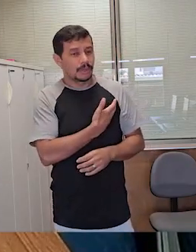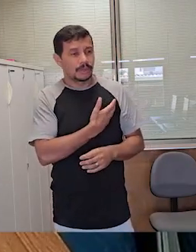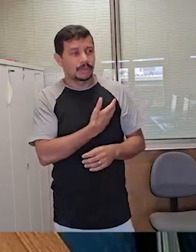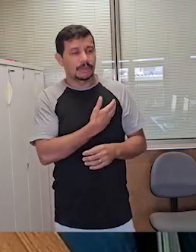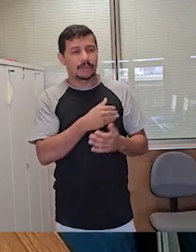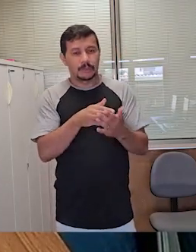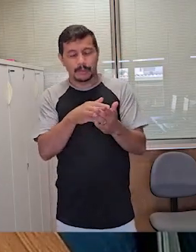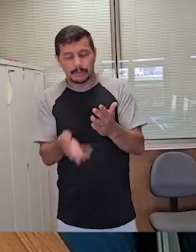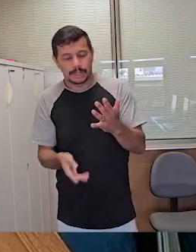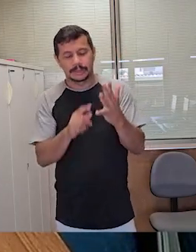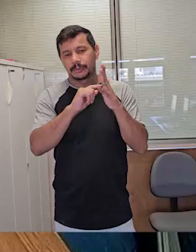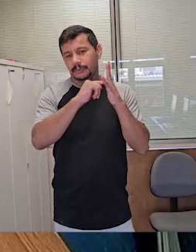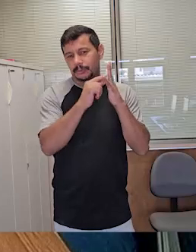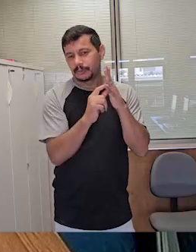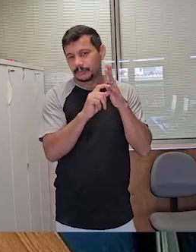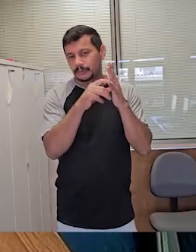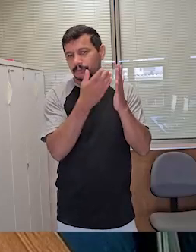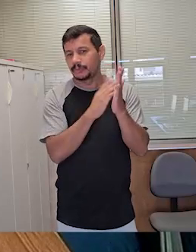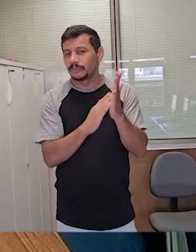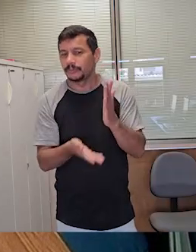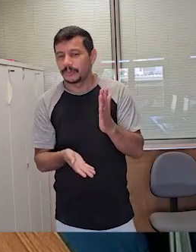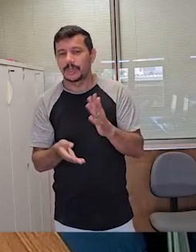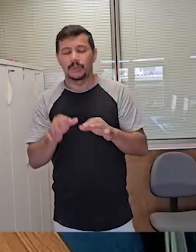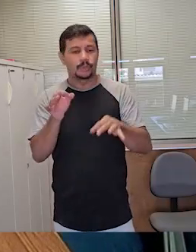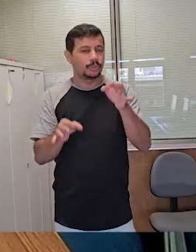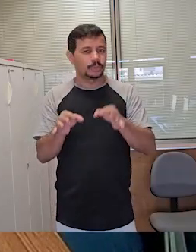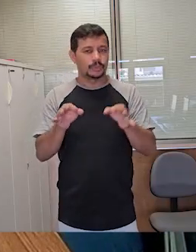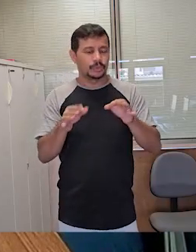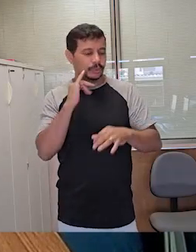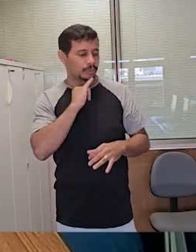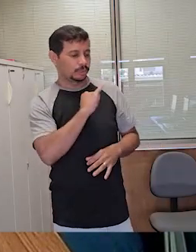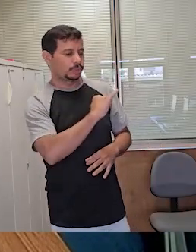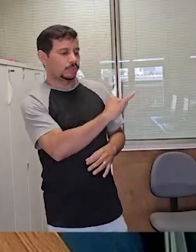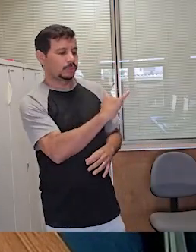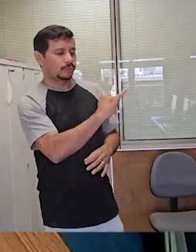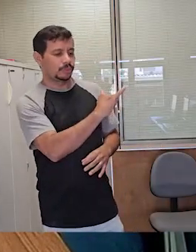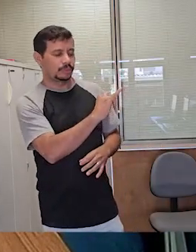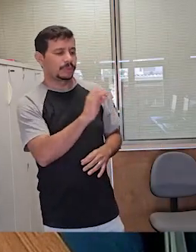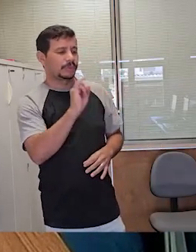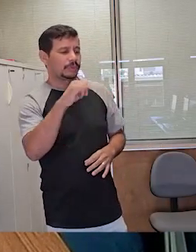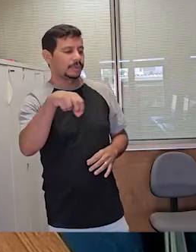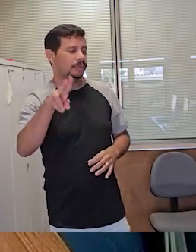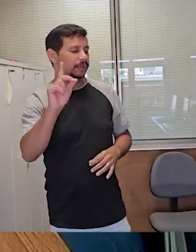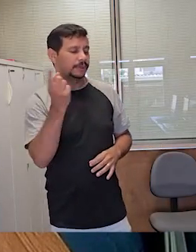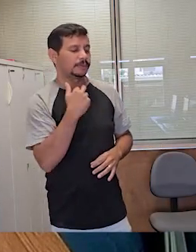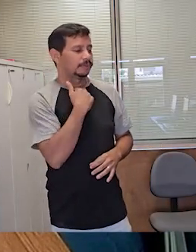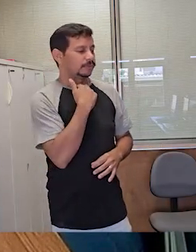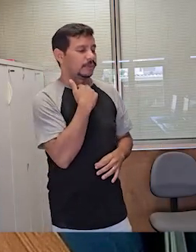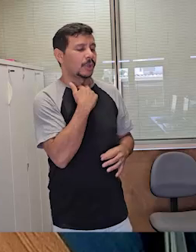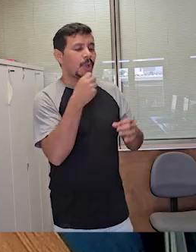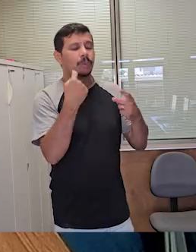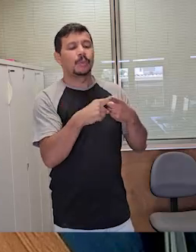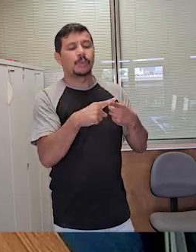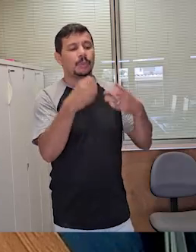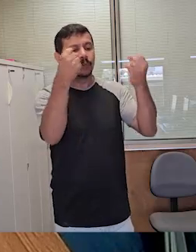o dedo mínimo. É isso. E o juiz não concedeu o benefício previdenciário, porque disse que